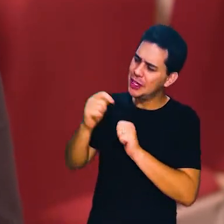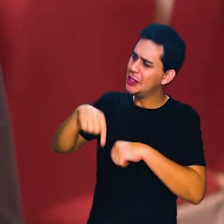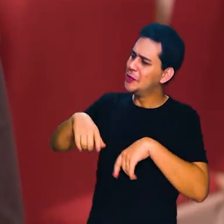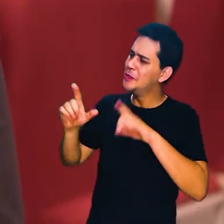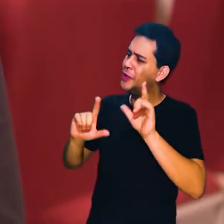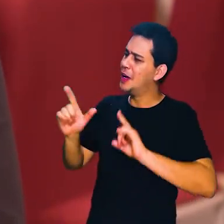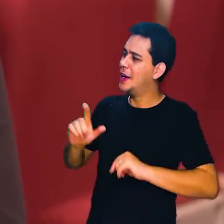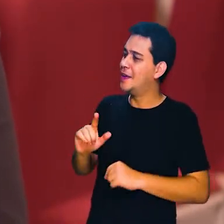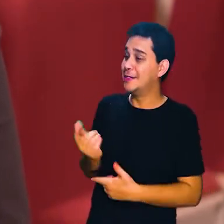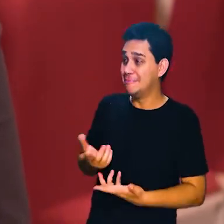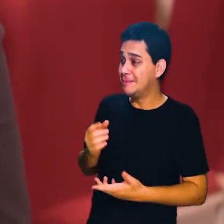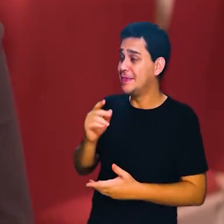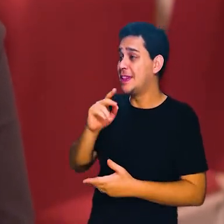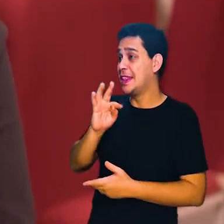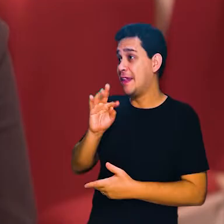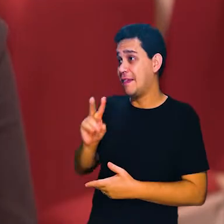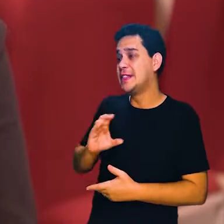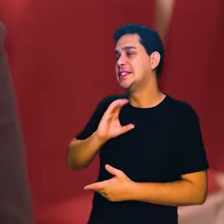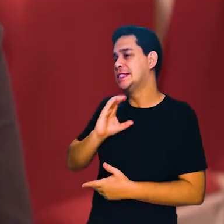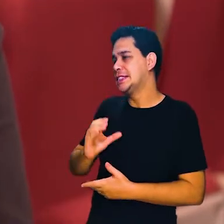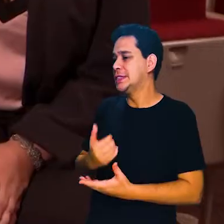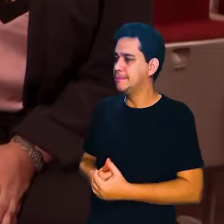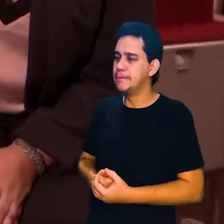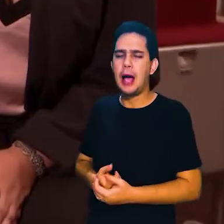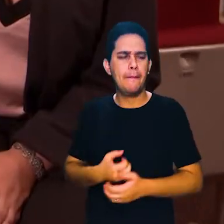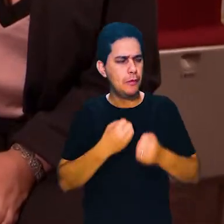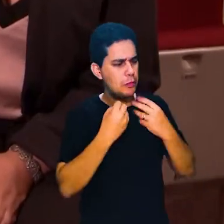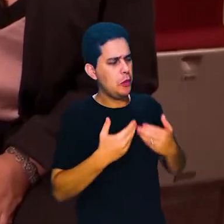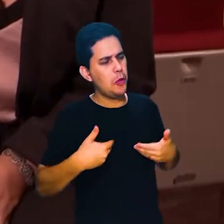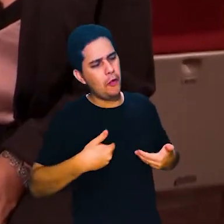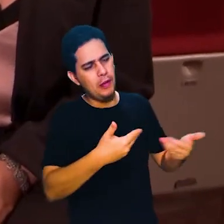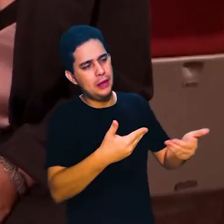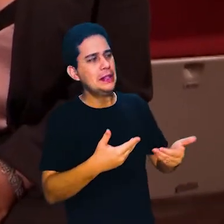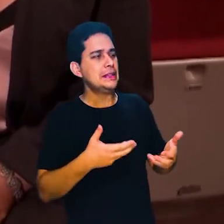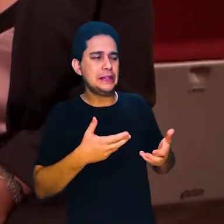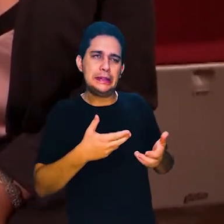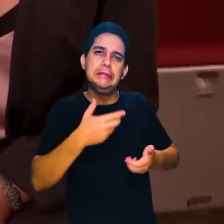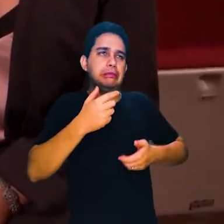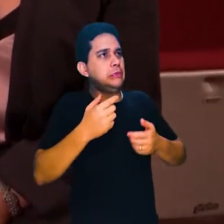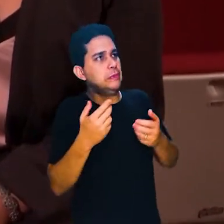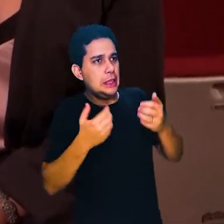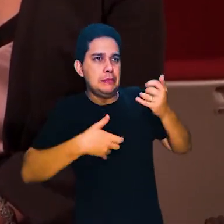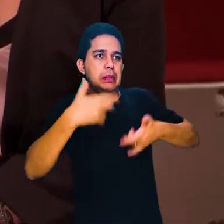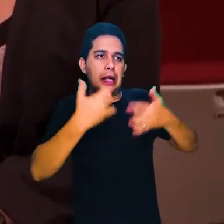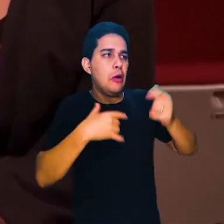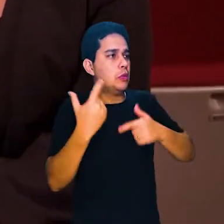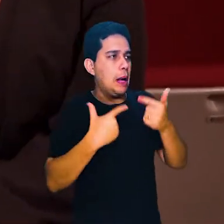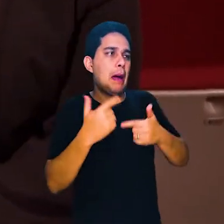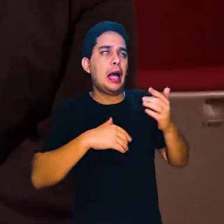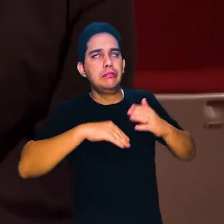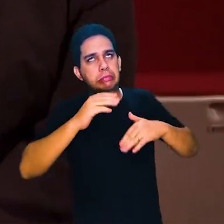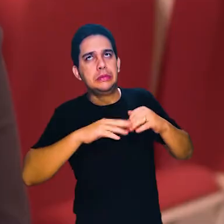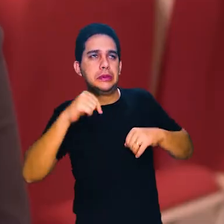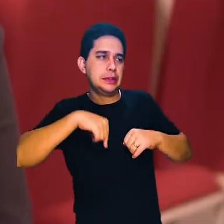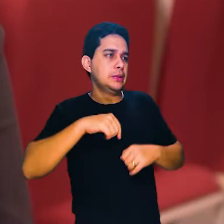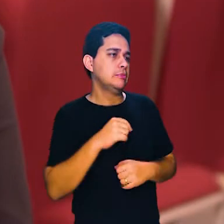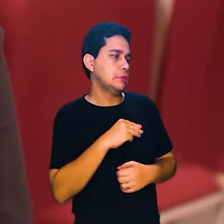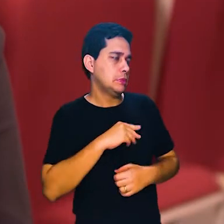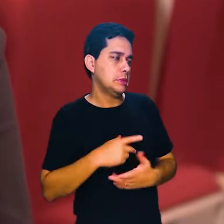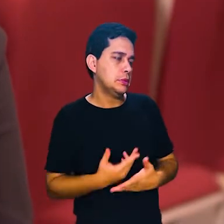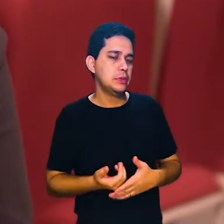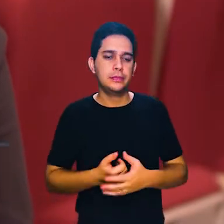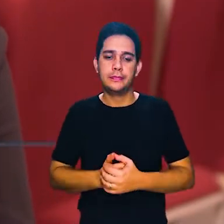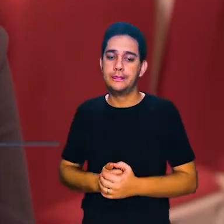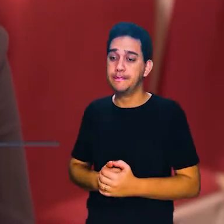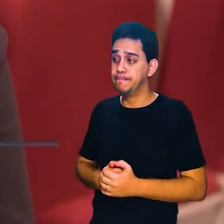e de esclarecer um pouquinho mais do que a gente trabalha aqui na MP. Doutora, o que é e quais funções do CAU eleitoral do MPRJ? Então, o Centro